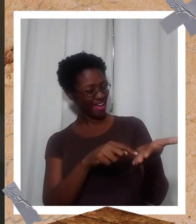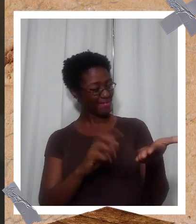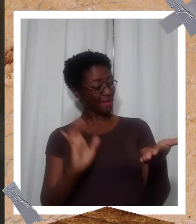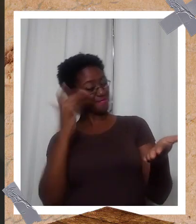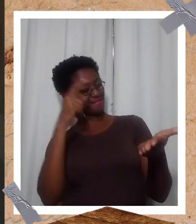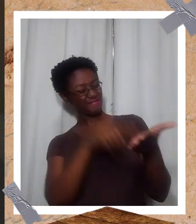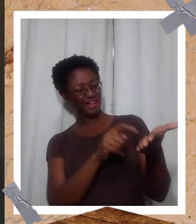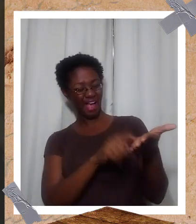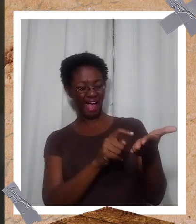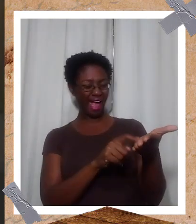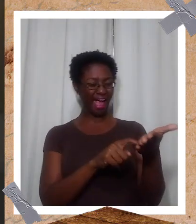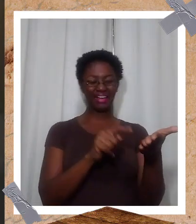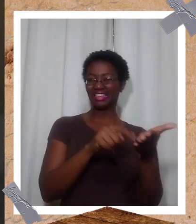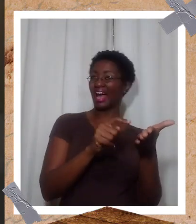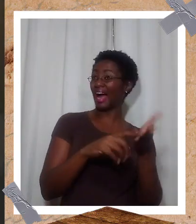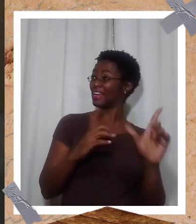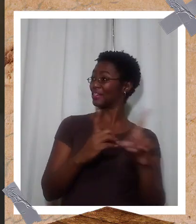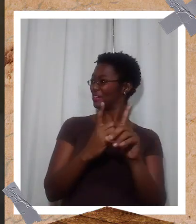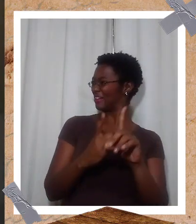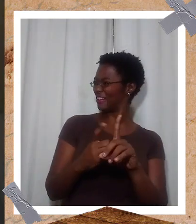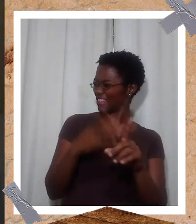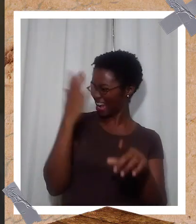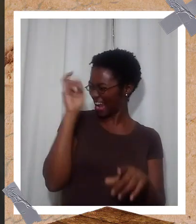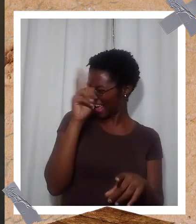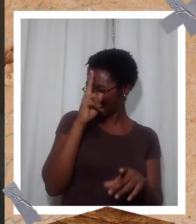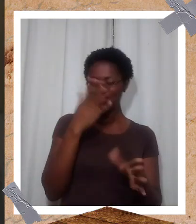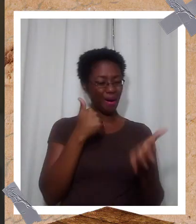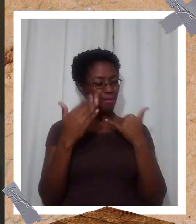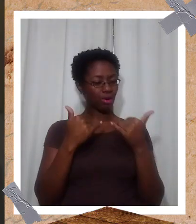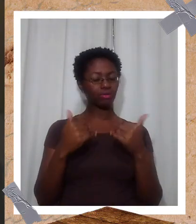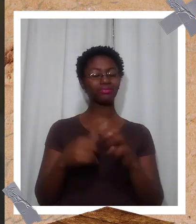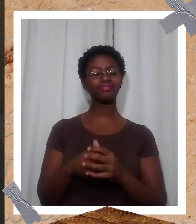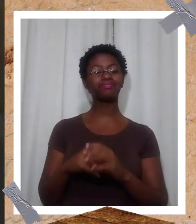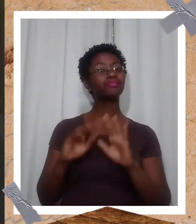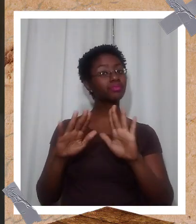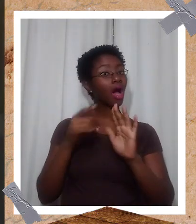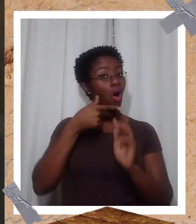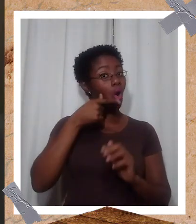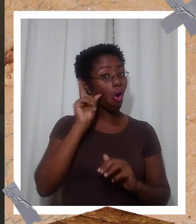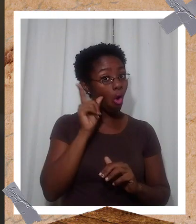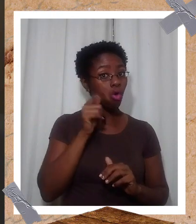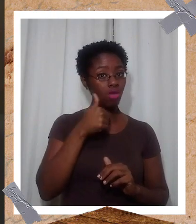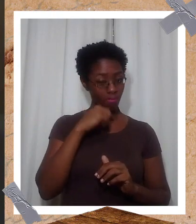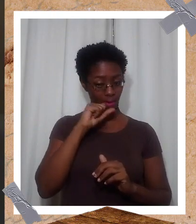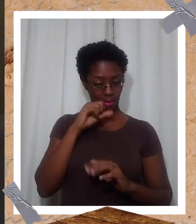comemorações, relembrando festas e tal. Minha mãe, ela pegou um álbum e me mostrou um álbum